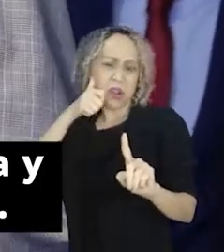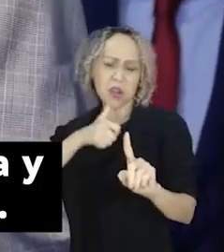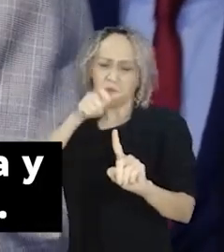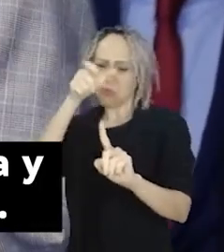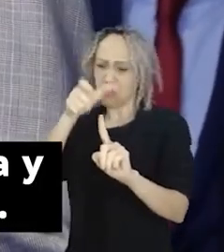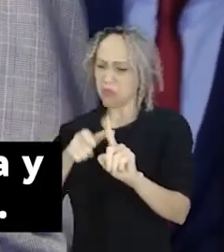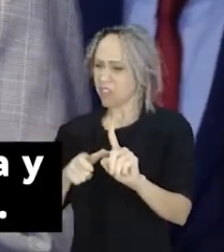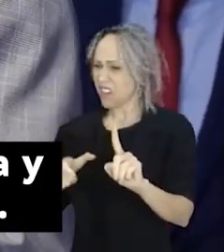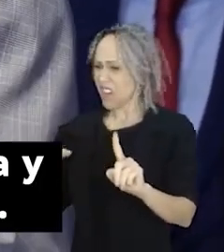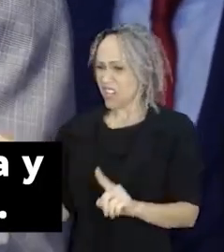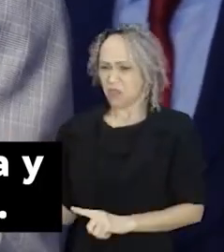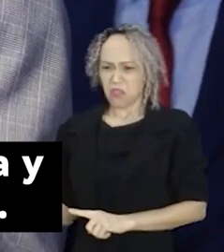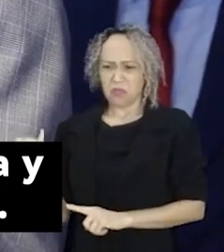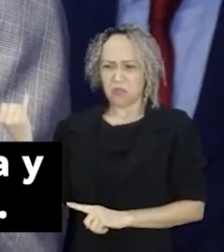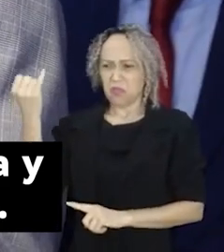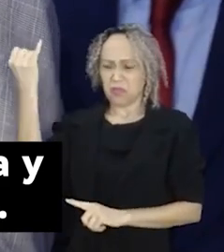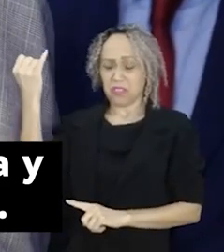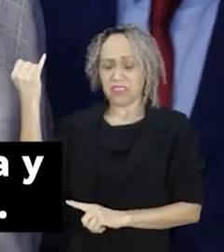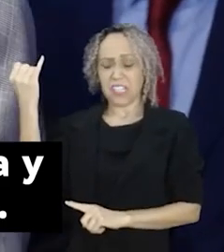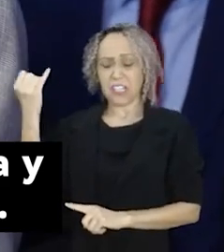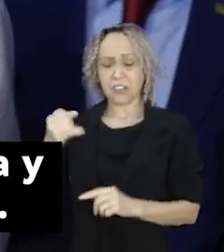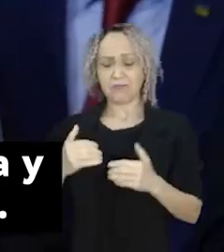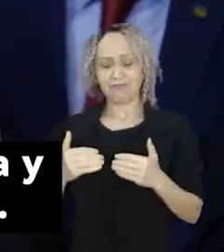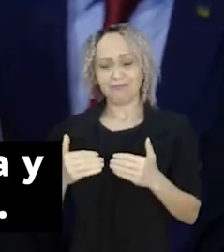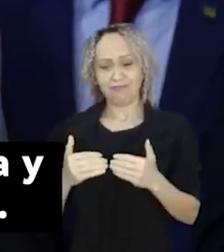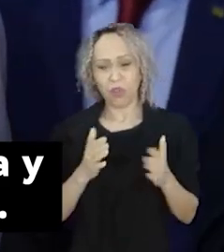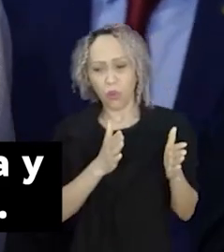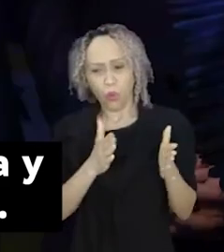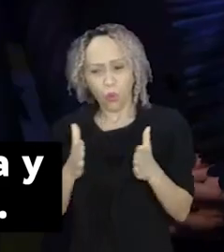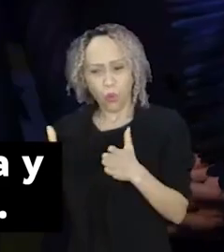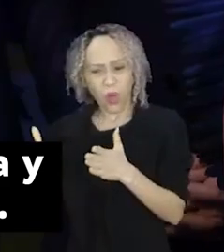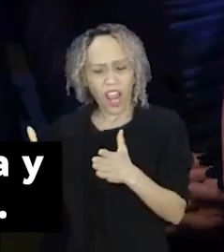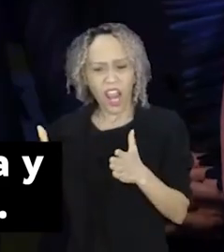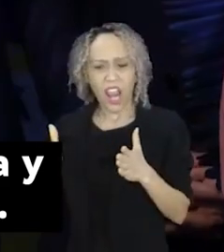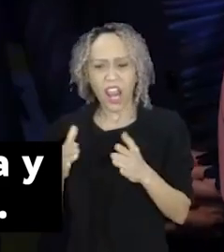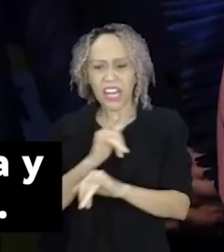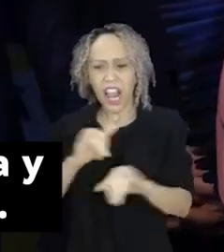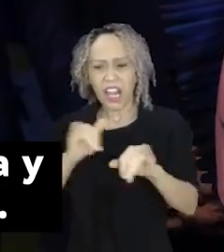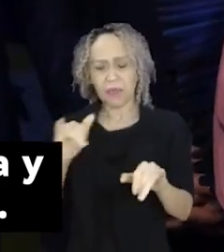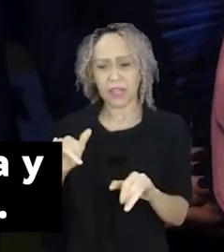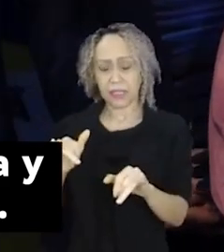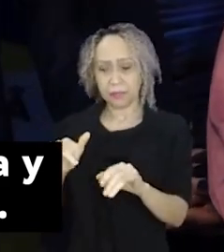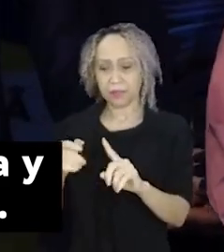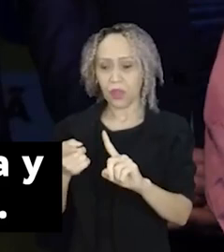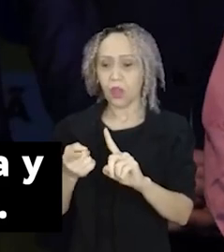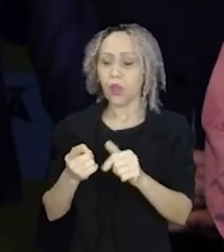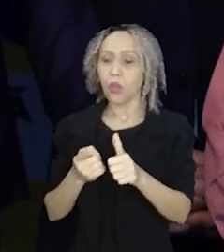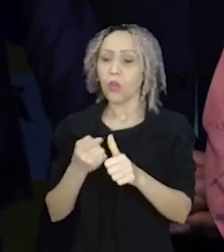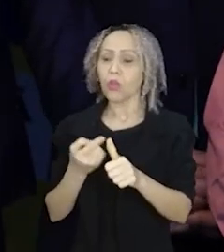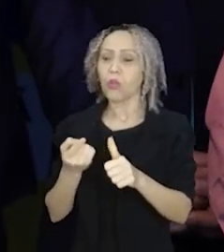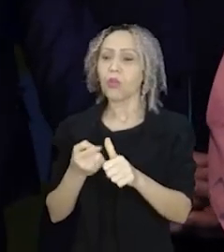Ela foi adversária nossa no primeiro turno e foi uma aliada extraordinária no segundo